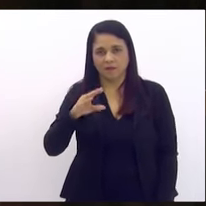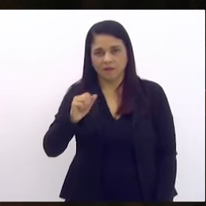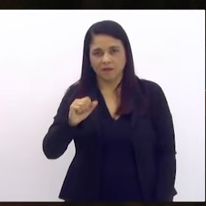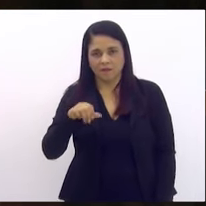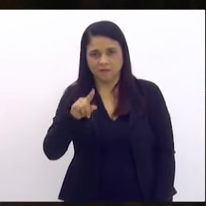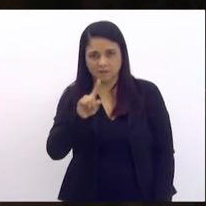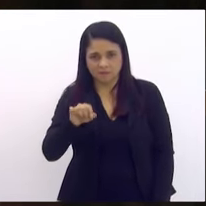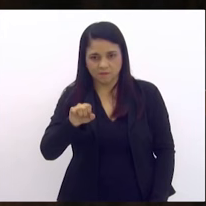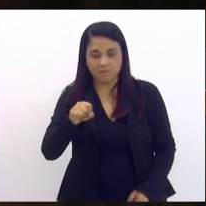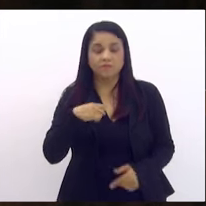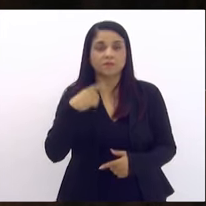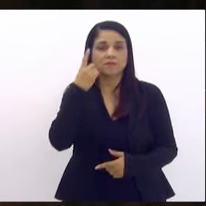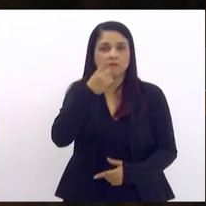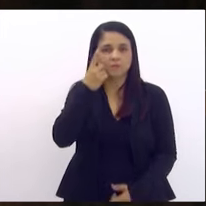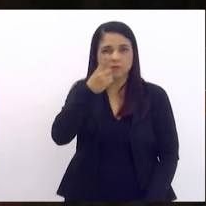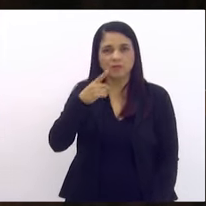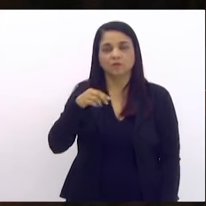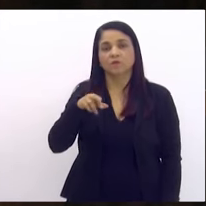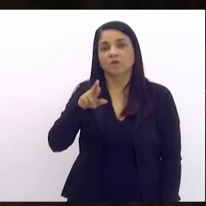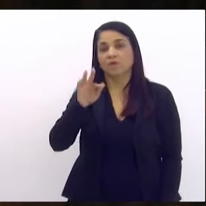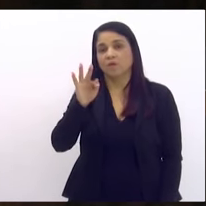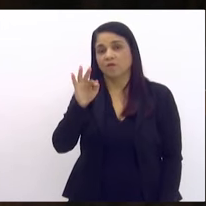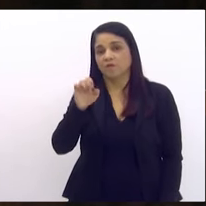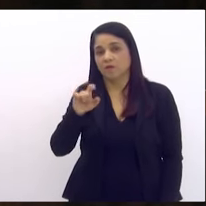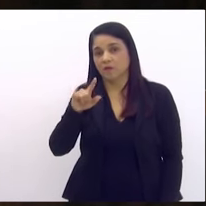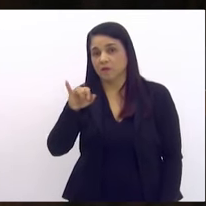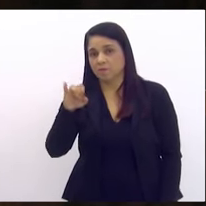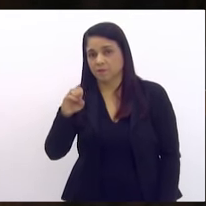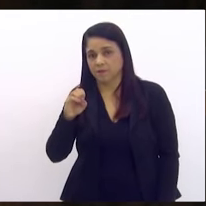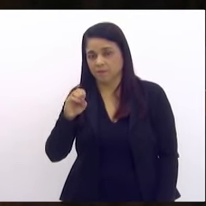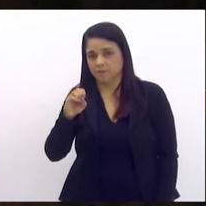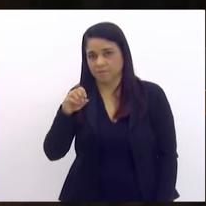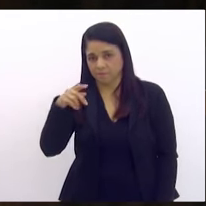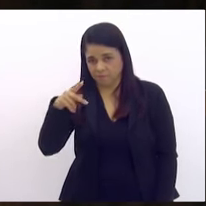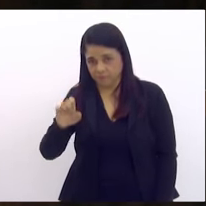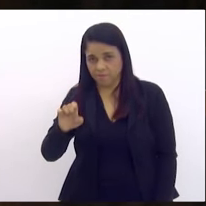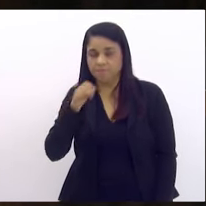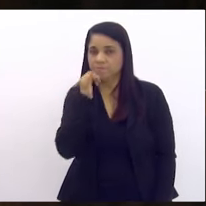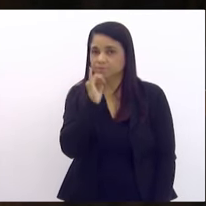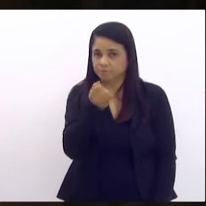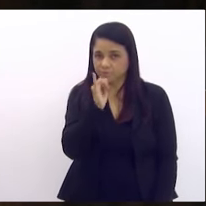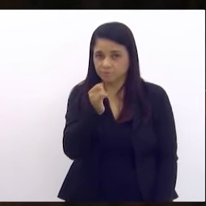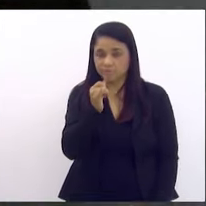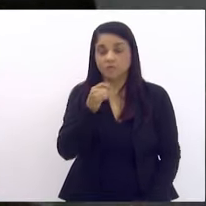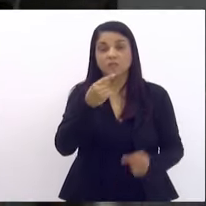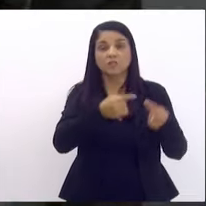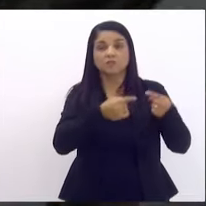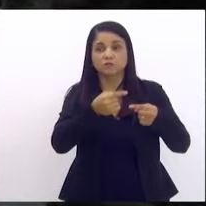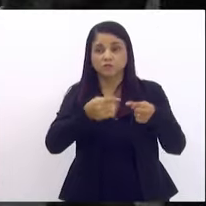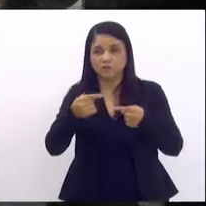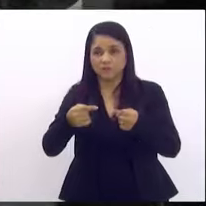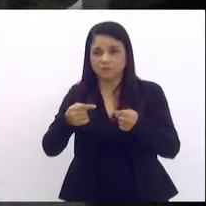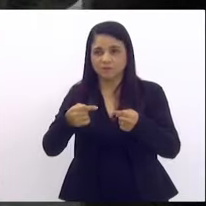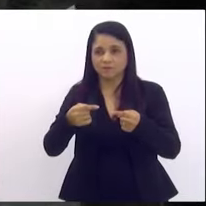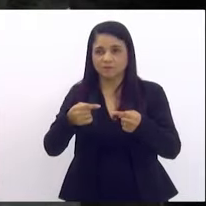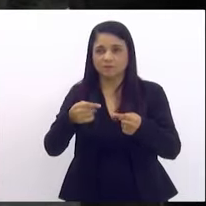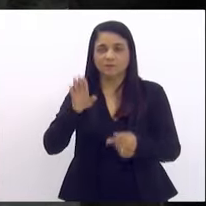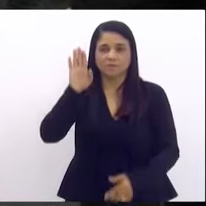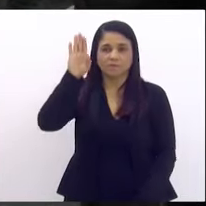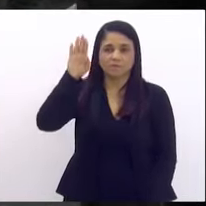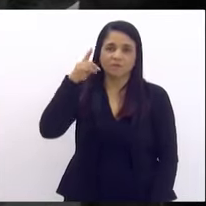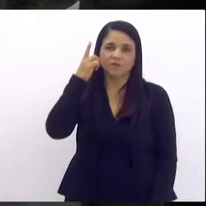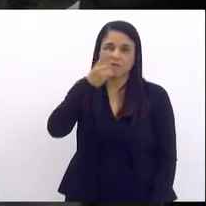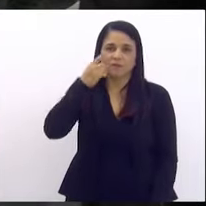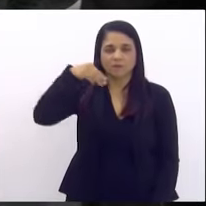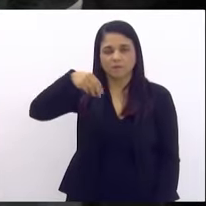relator Deputado Felipe Soares em discussão Presidente primeiro deputada deputada Marta Rocha